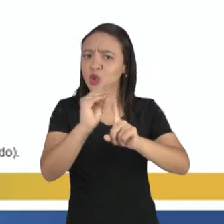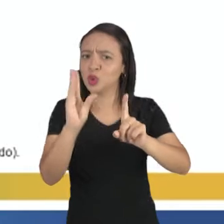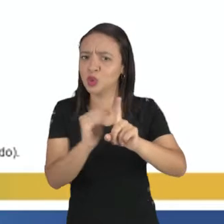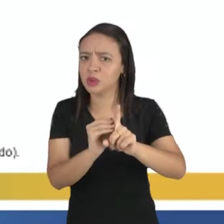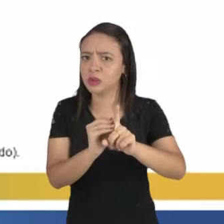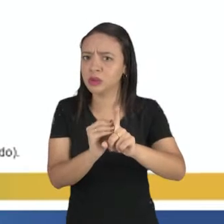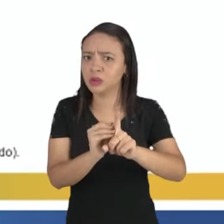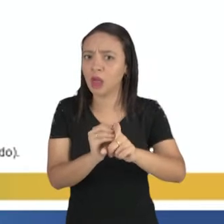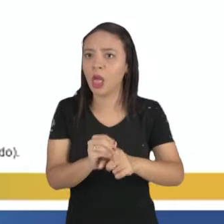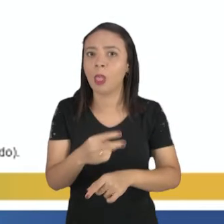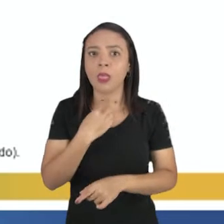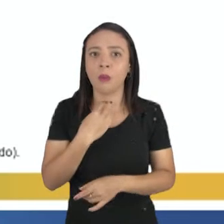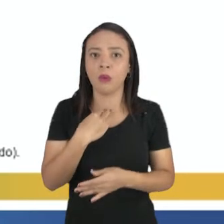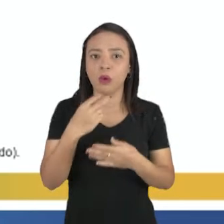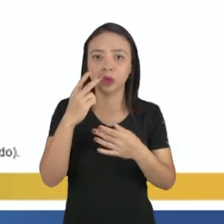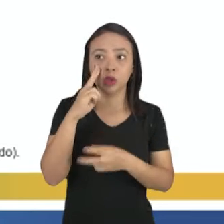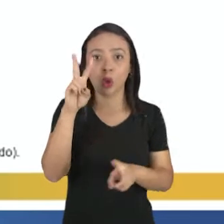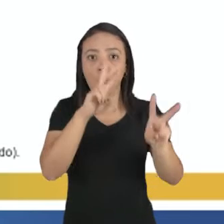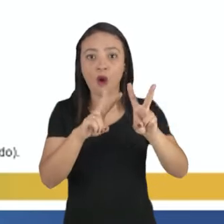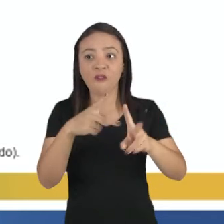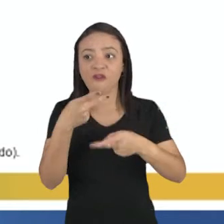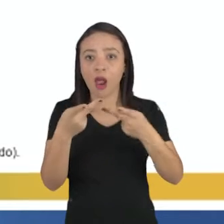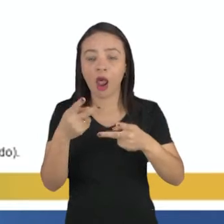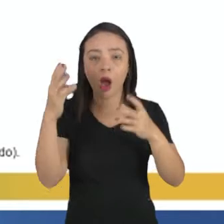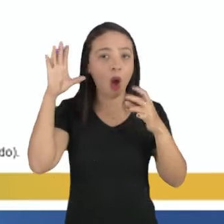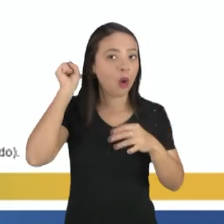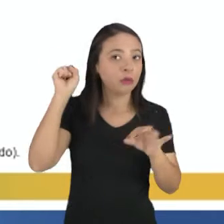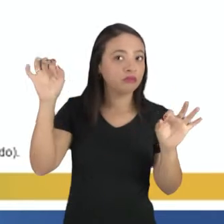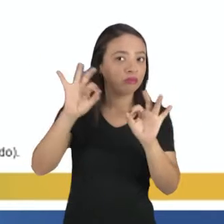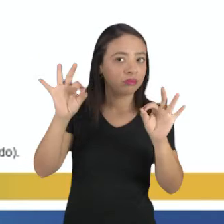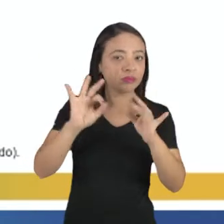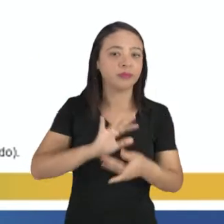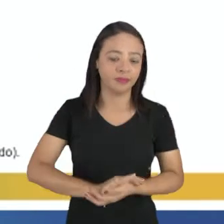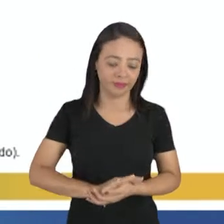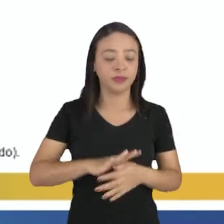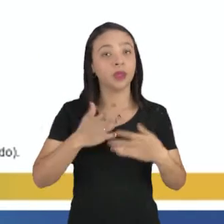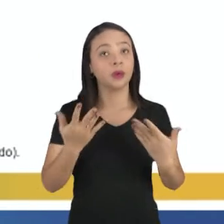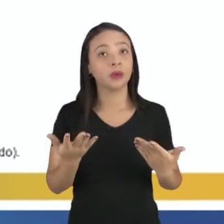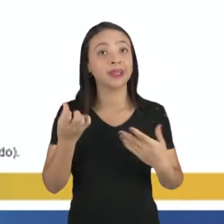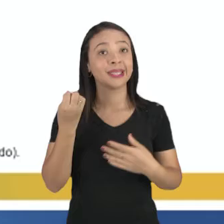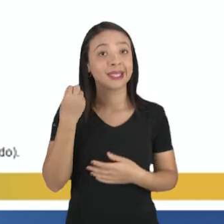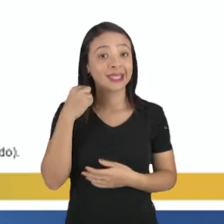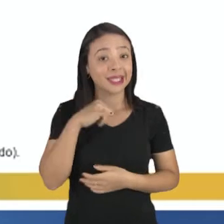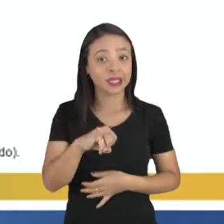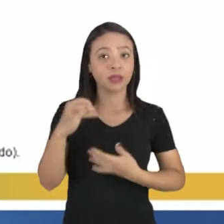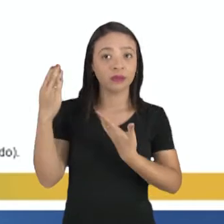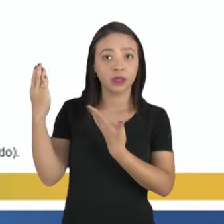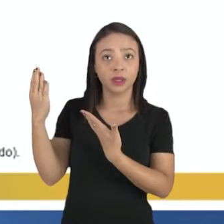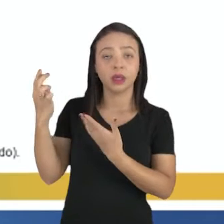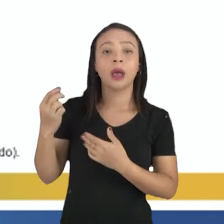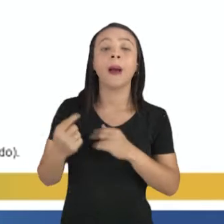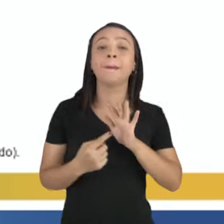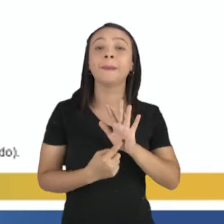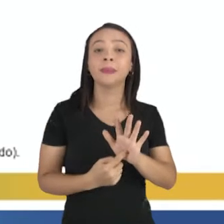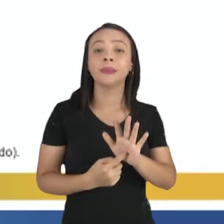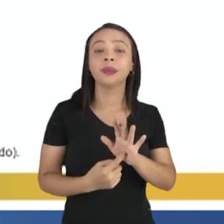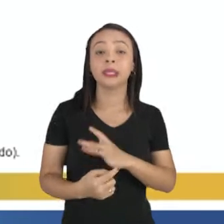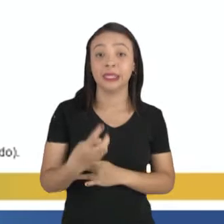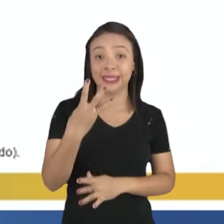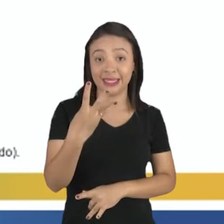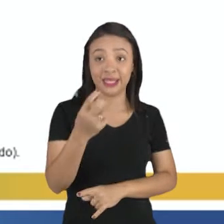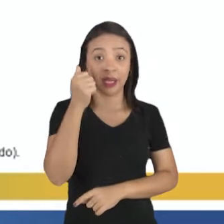não veja, não fale e não ouça. Então, quando ele faz isso daqui, traz a imagem dessas 3 mulheres, ele